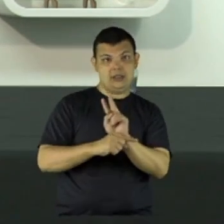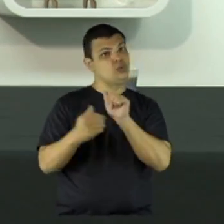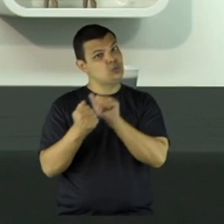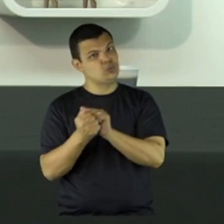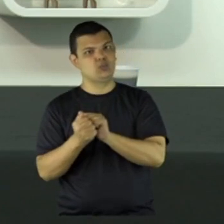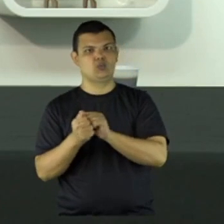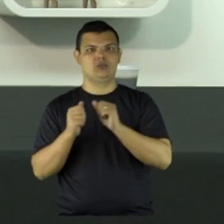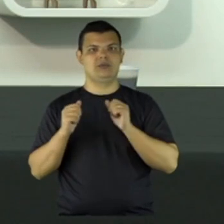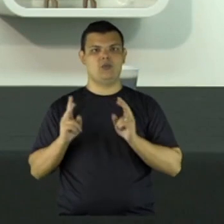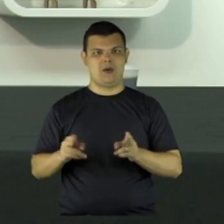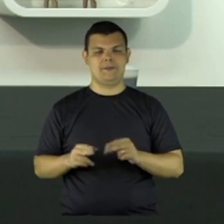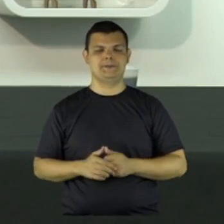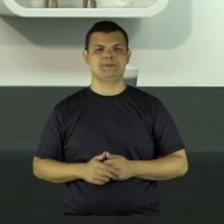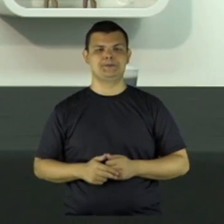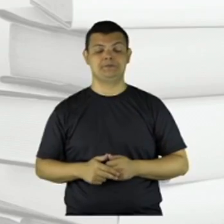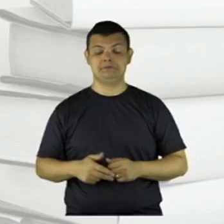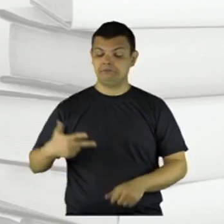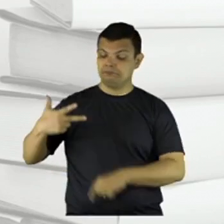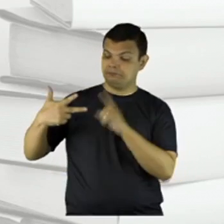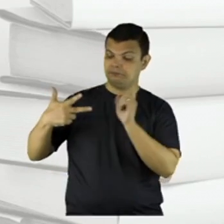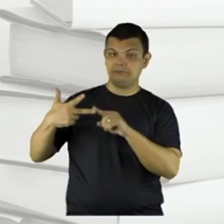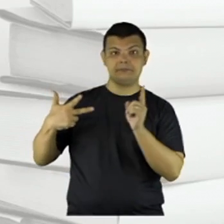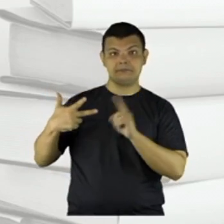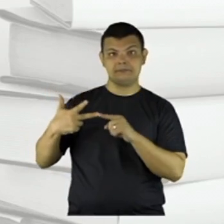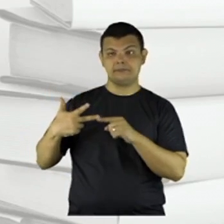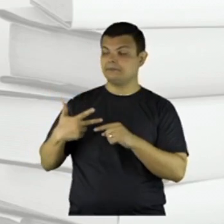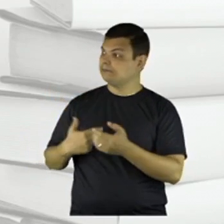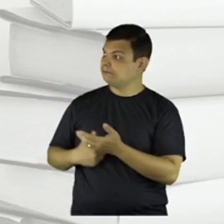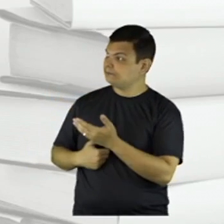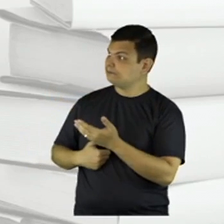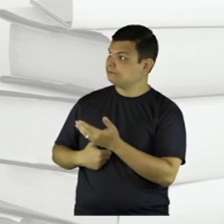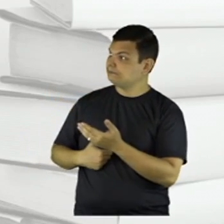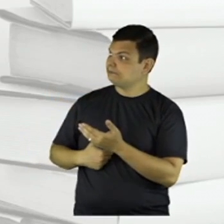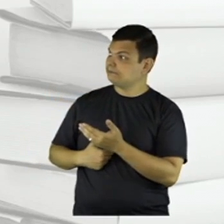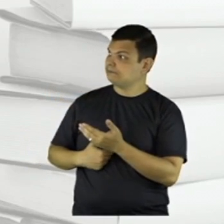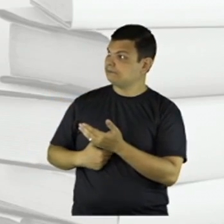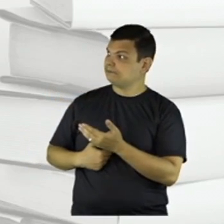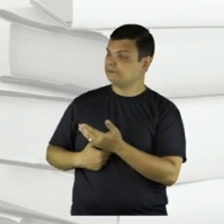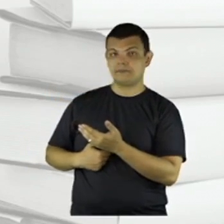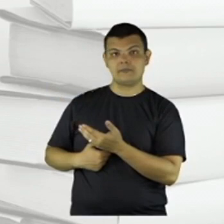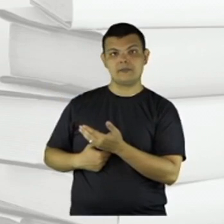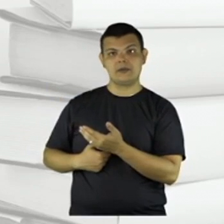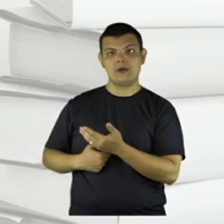certo? Terceiro princípio, vamos lá.